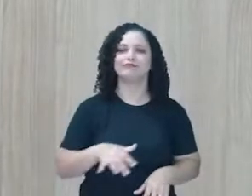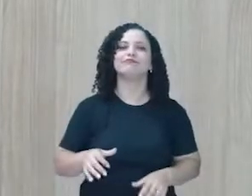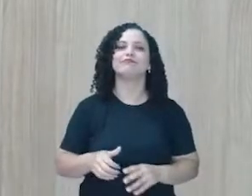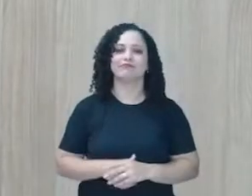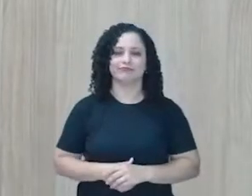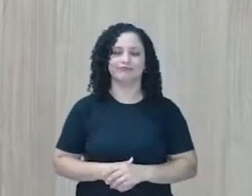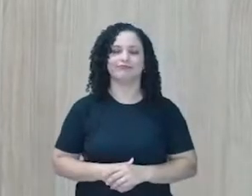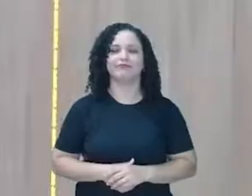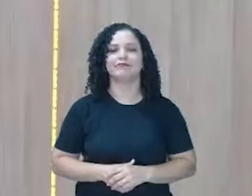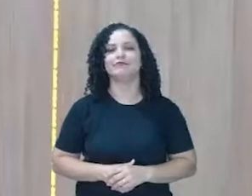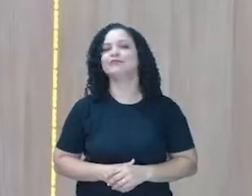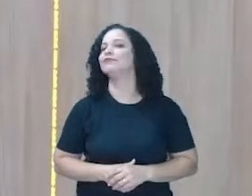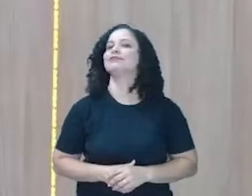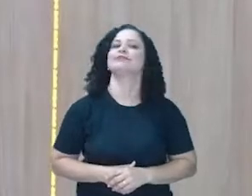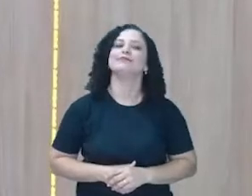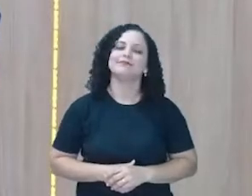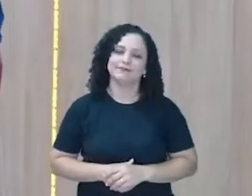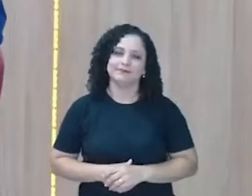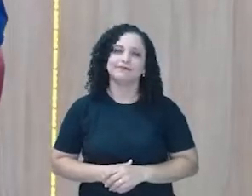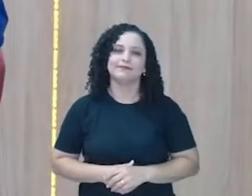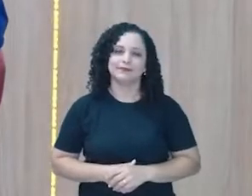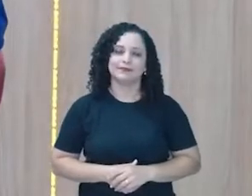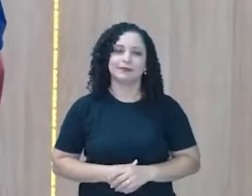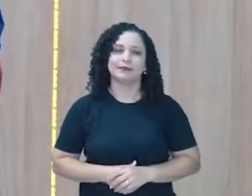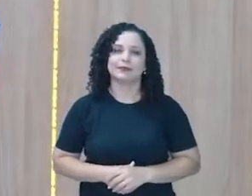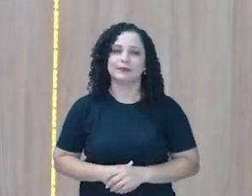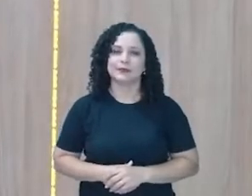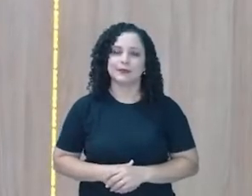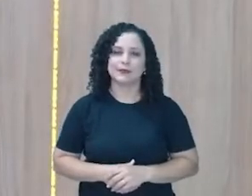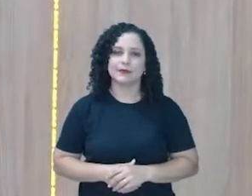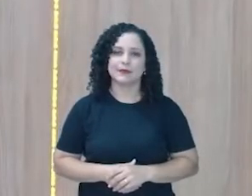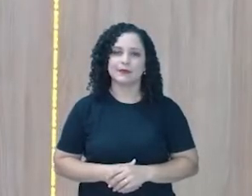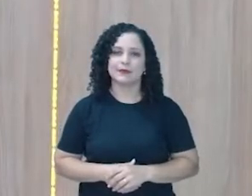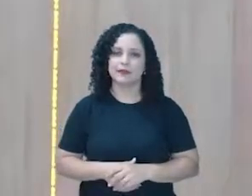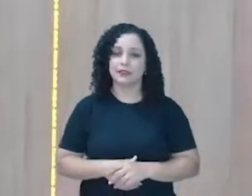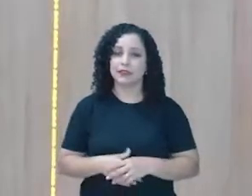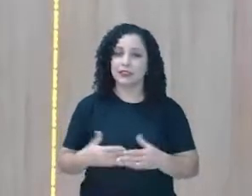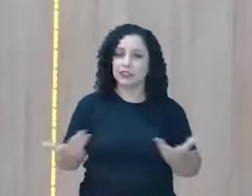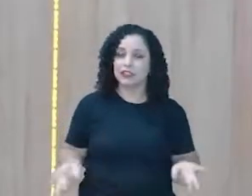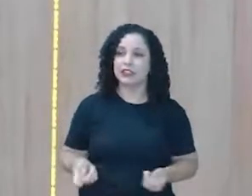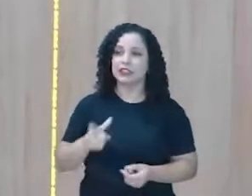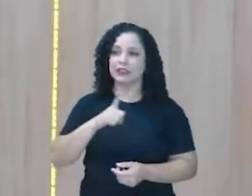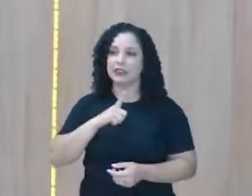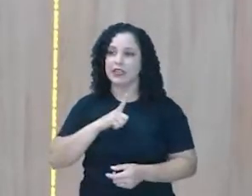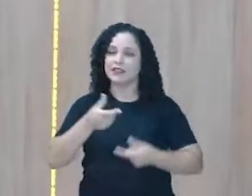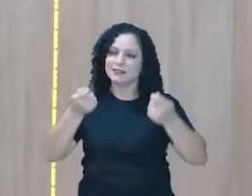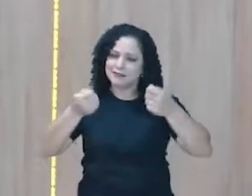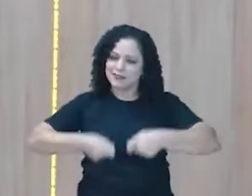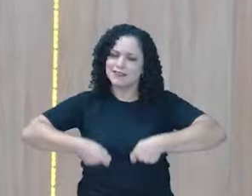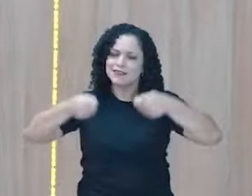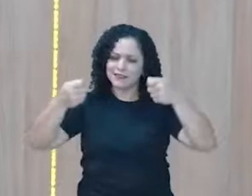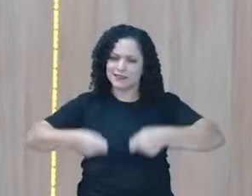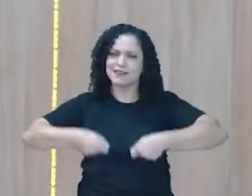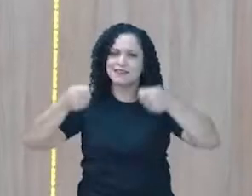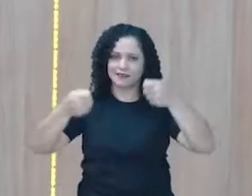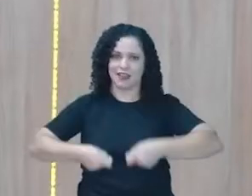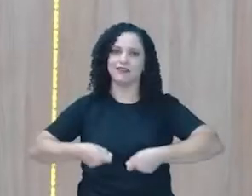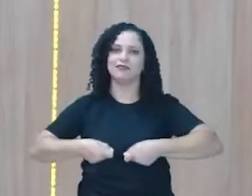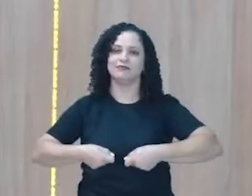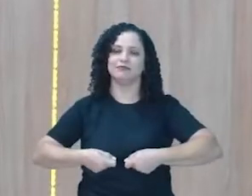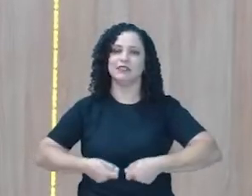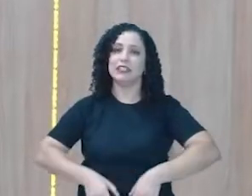cidadania. Obrigado. Exatamente, né? E assim, a gente tem essa necessidade e